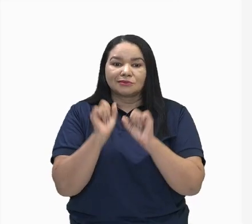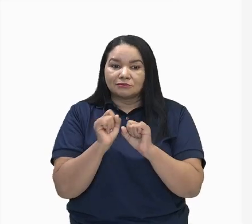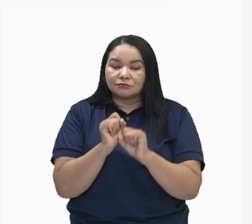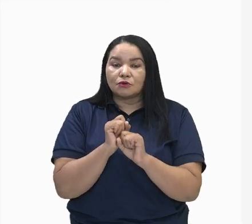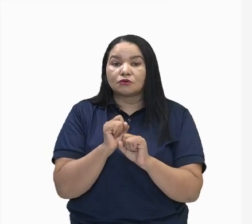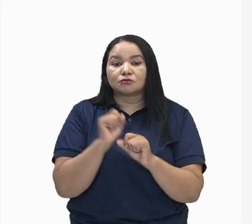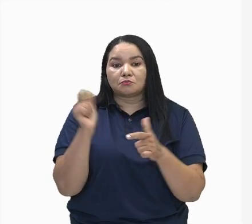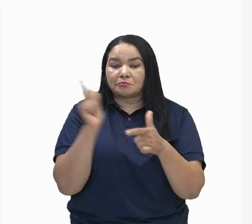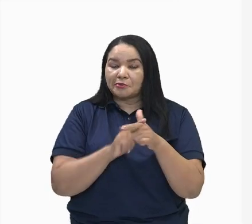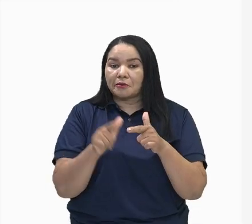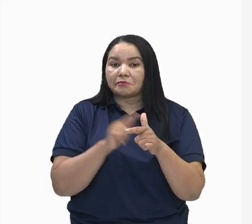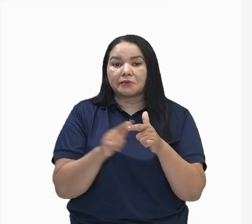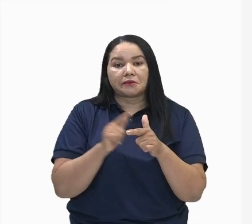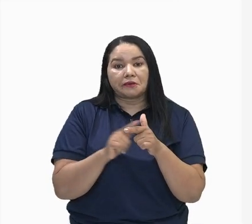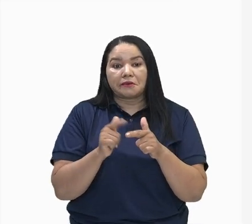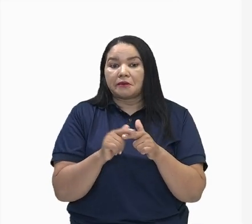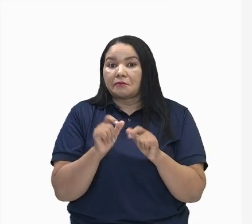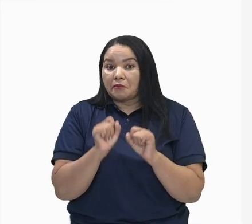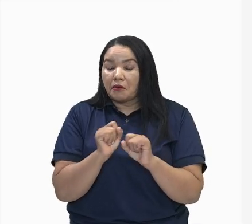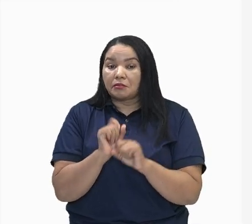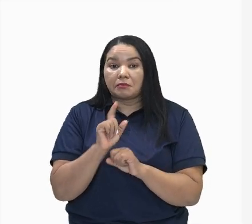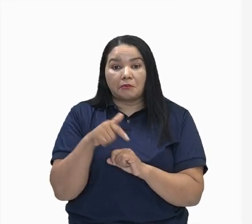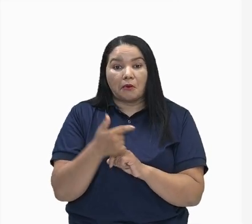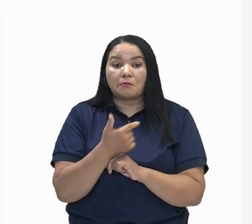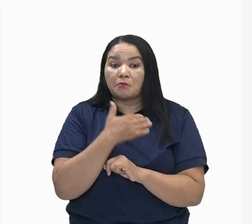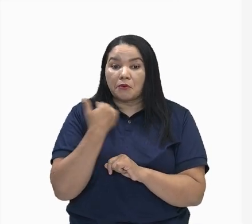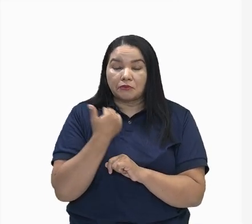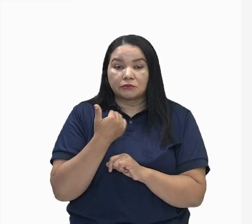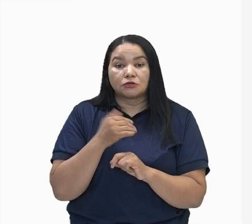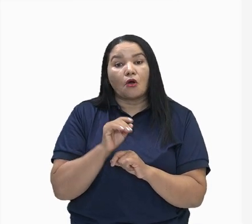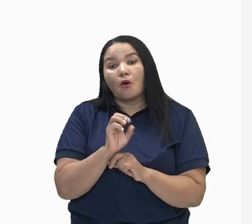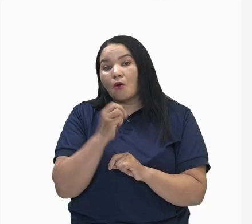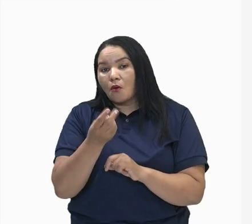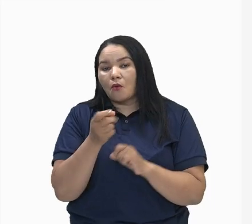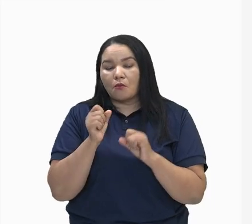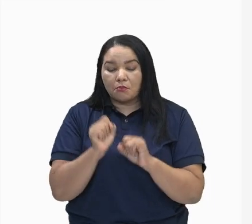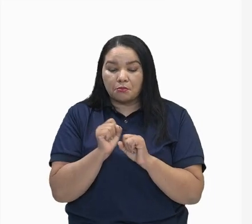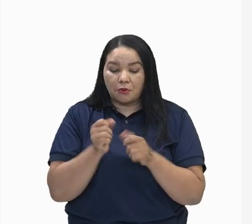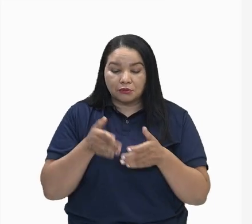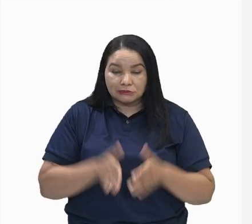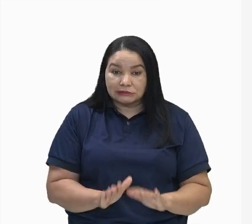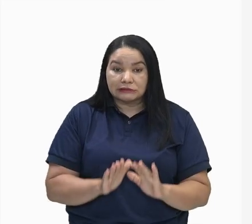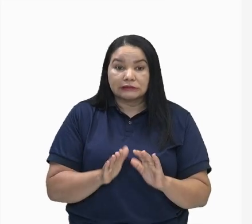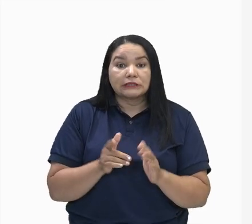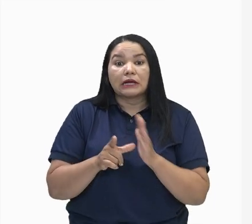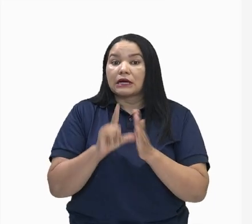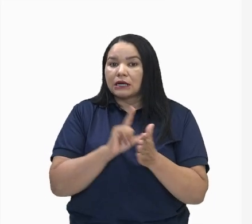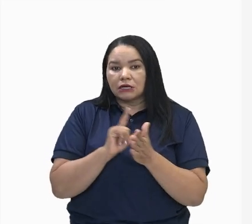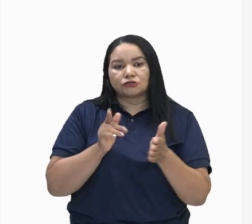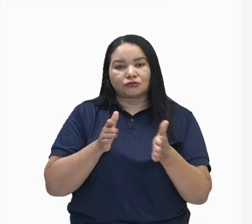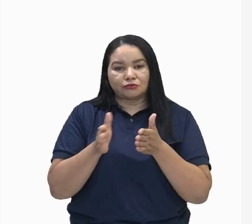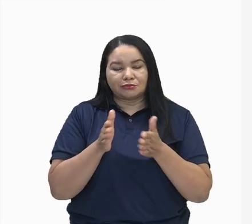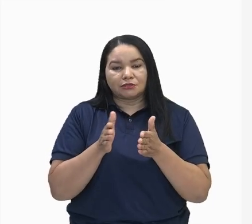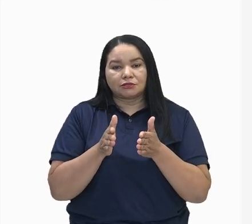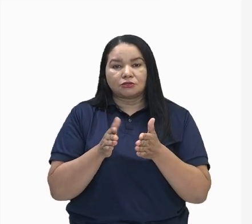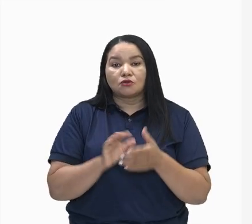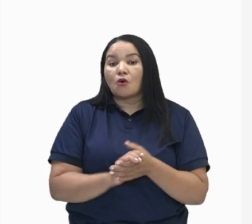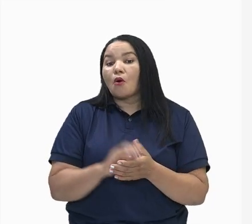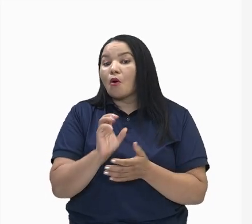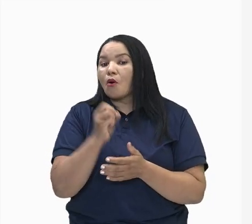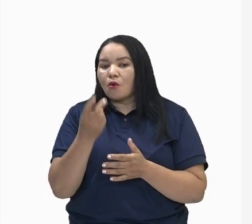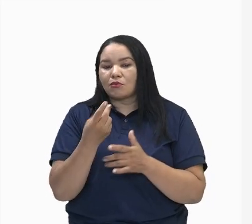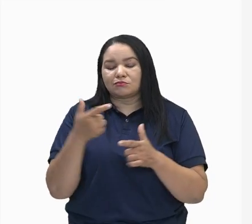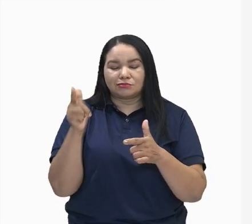maior risco, maior probabilidade de parto prematuro, má formação ou malformações